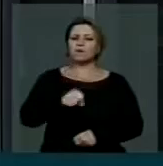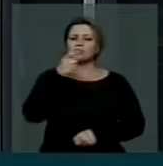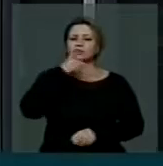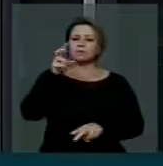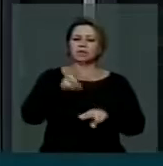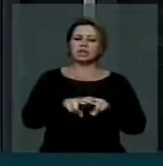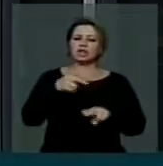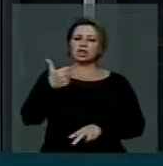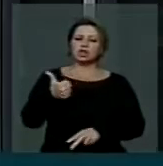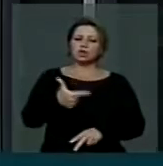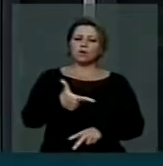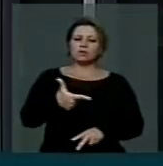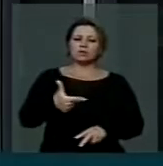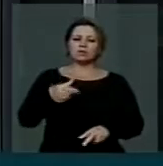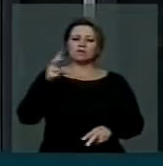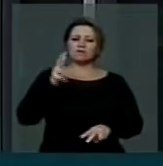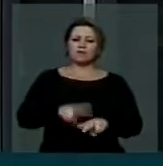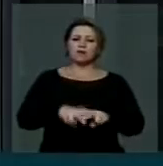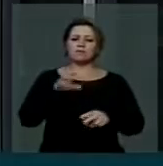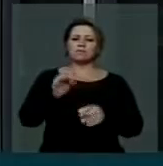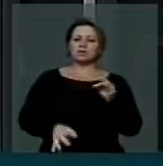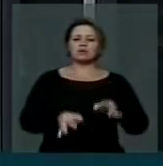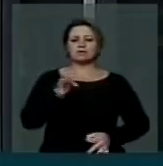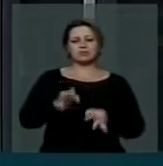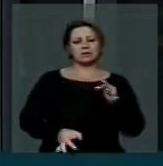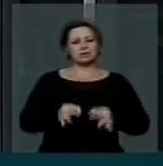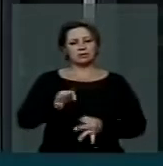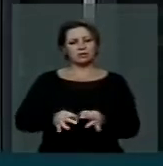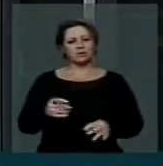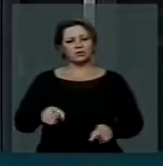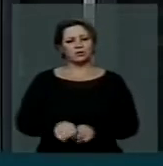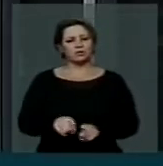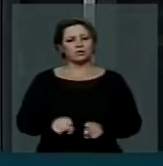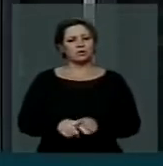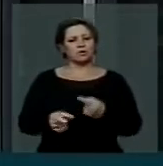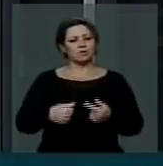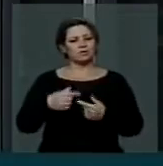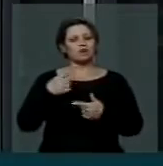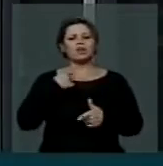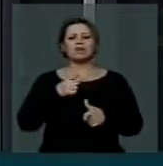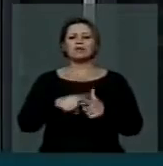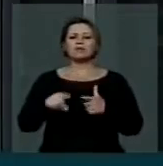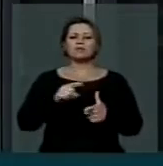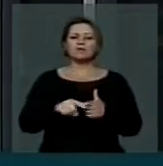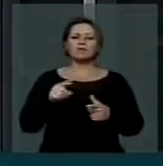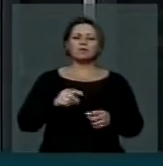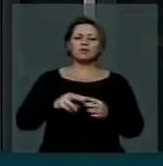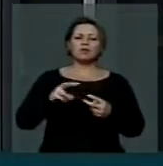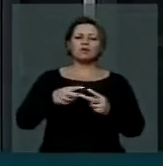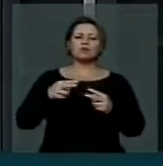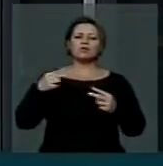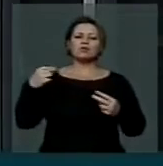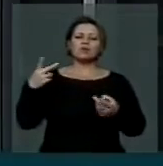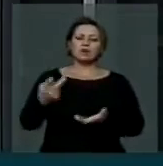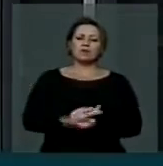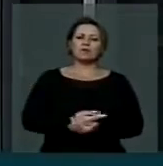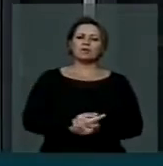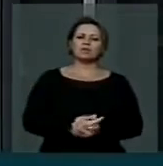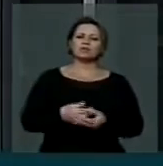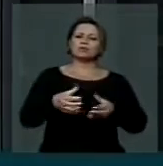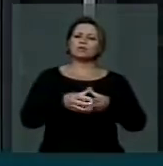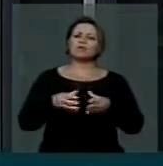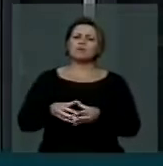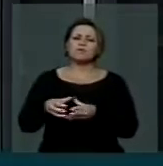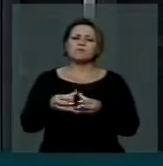processados, o que configuraria, como se disse à época, anomalia genética de uma Corte de Justiça